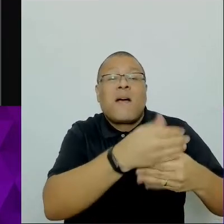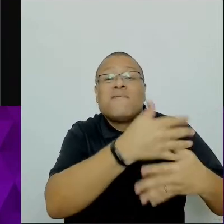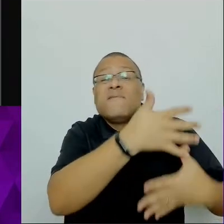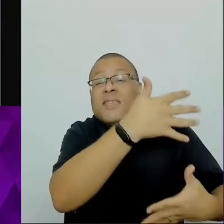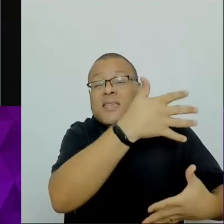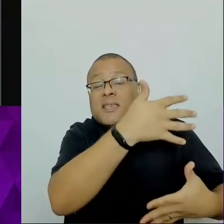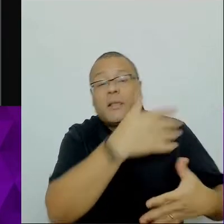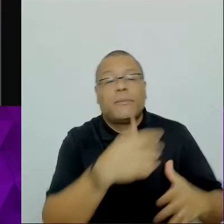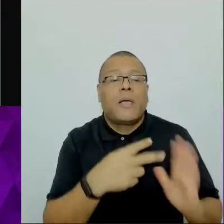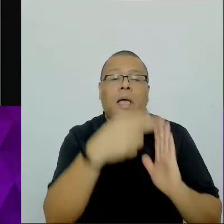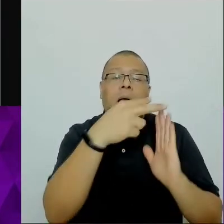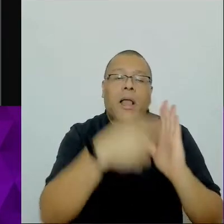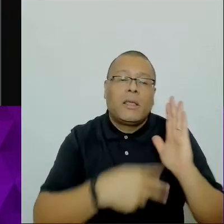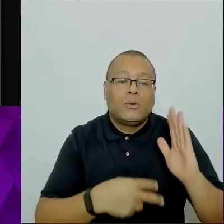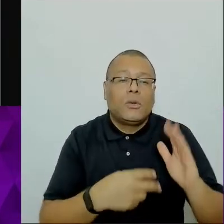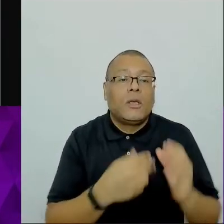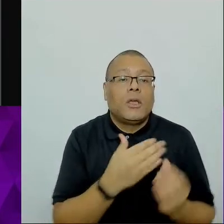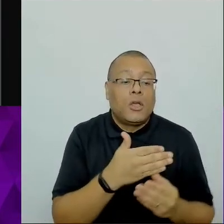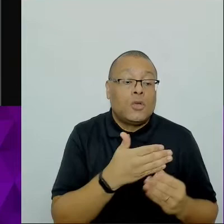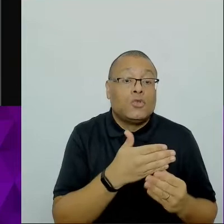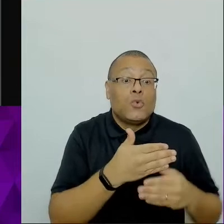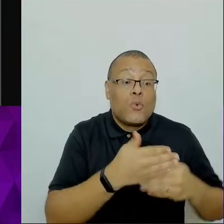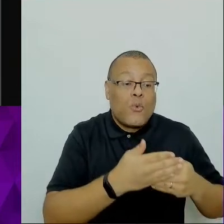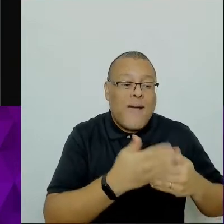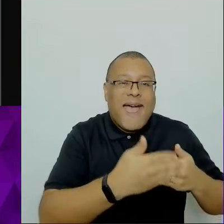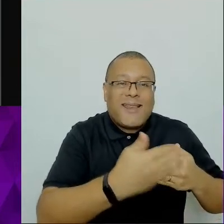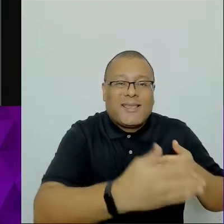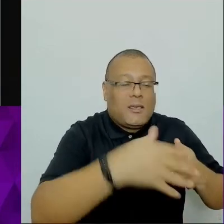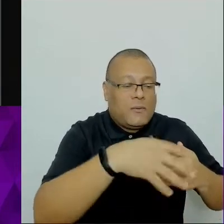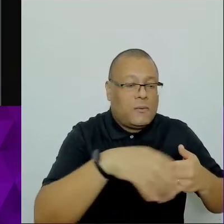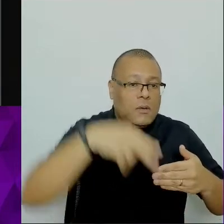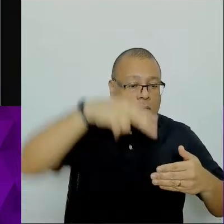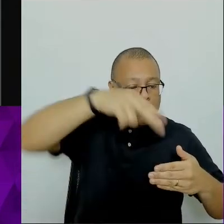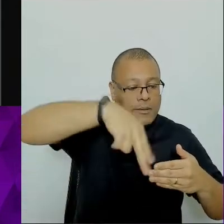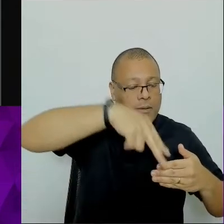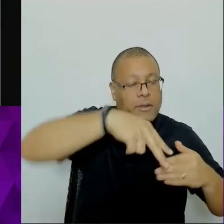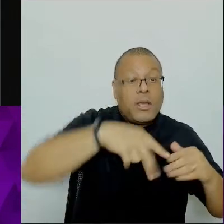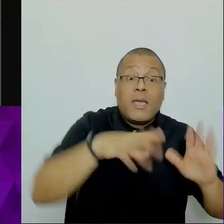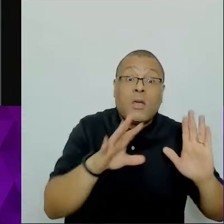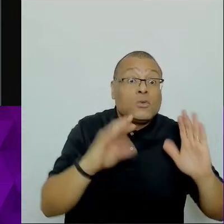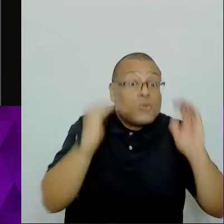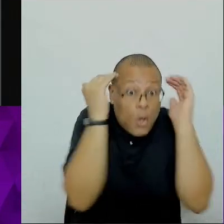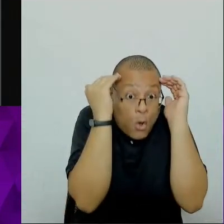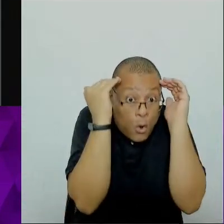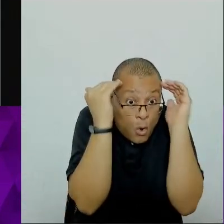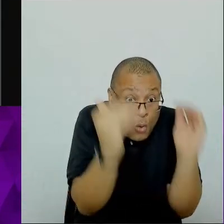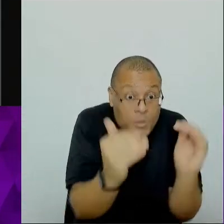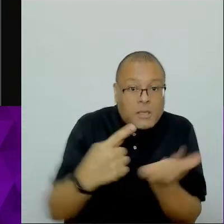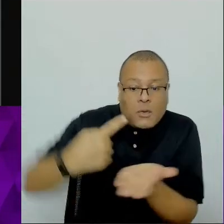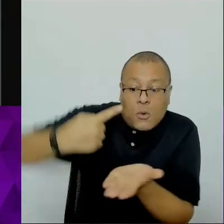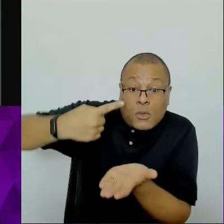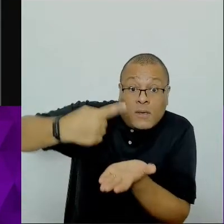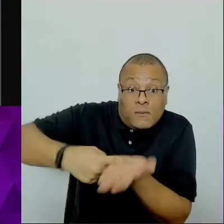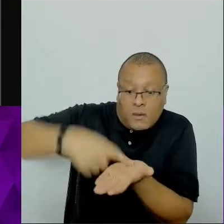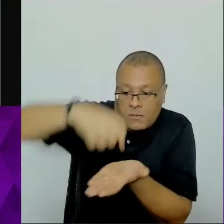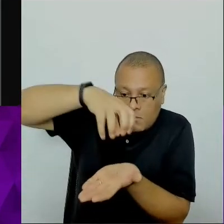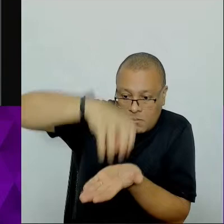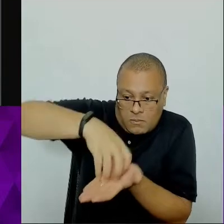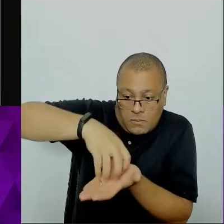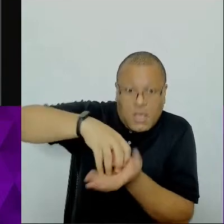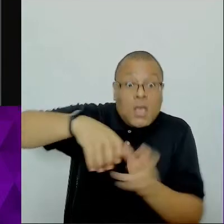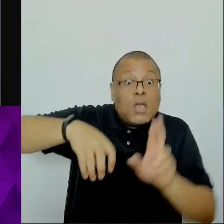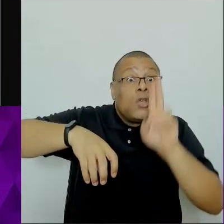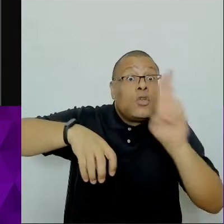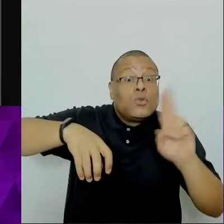a leitura de um arquivo que a gente está fazendo, enfim. O importante é a gente obedecer o contrato e utilizar os adaptadores para